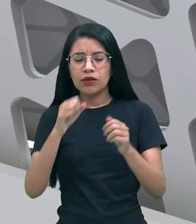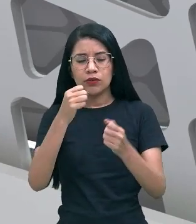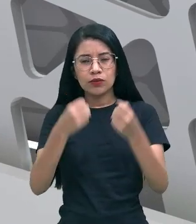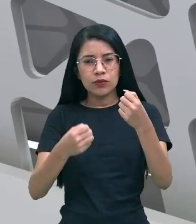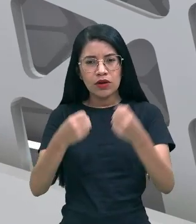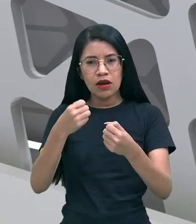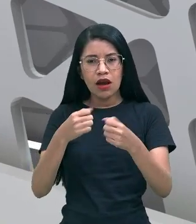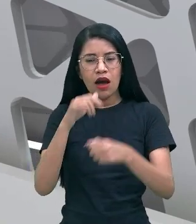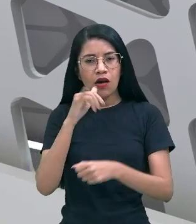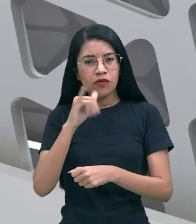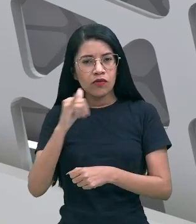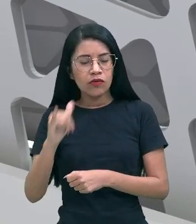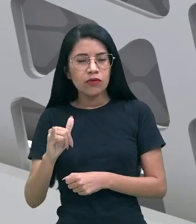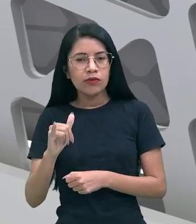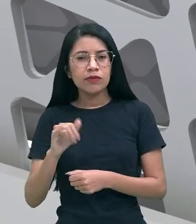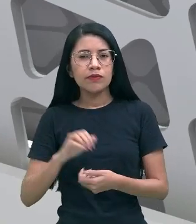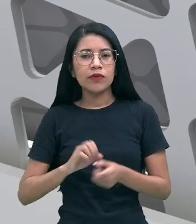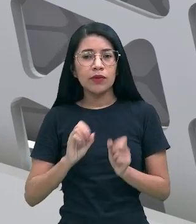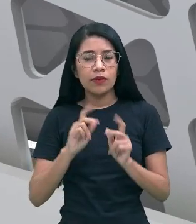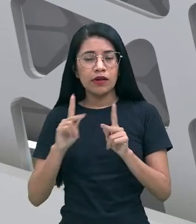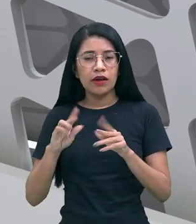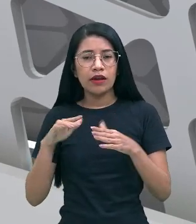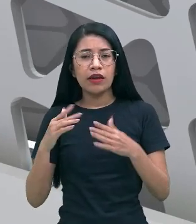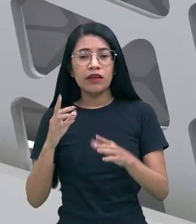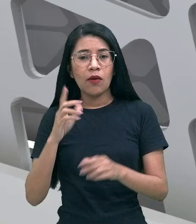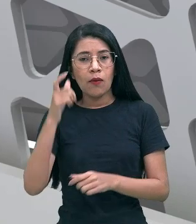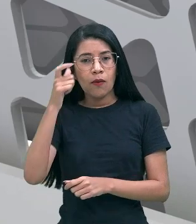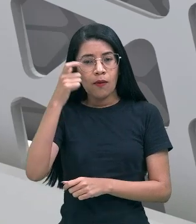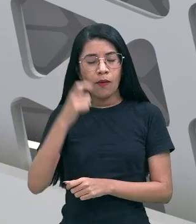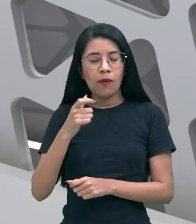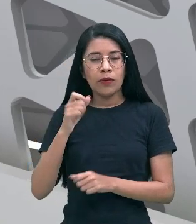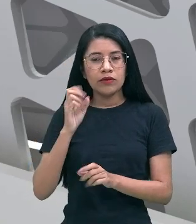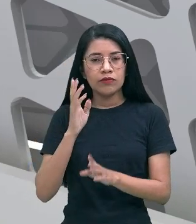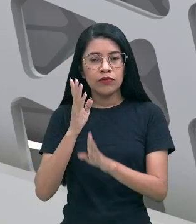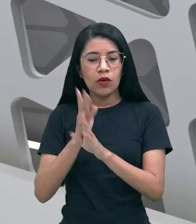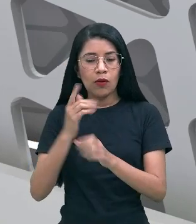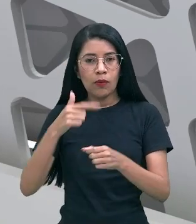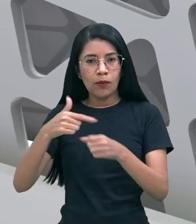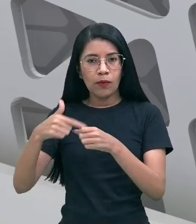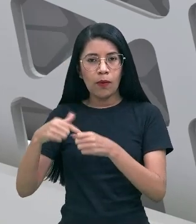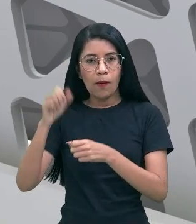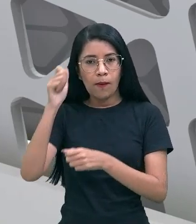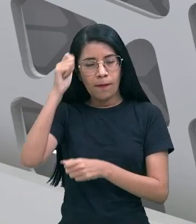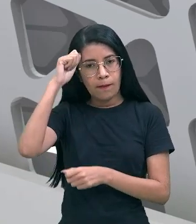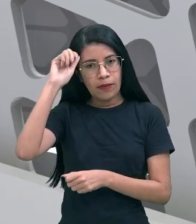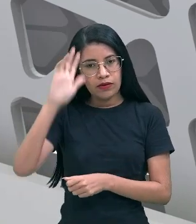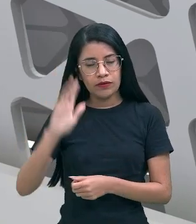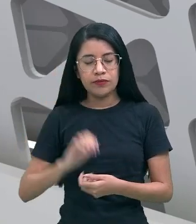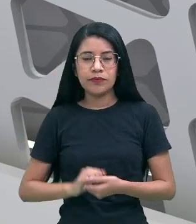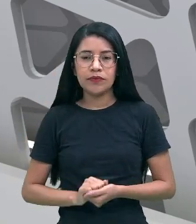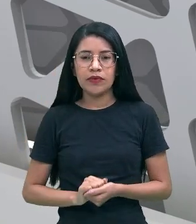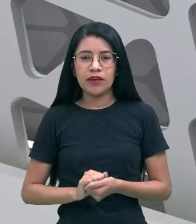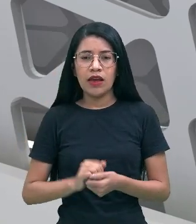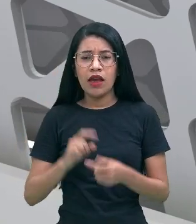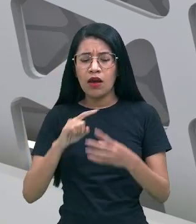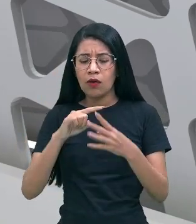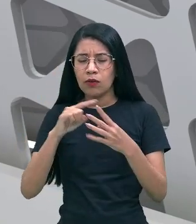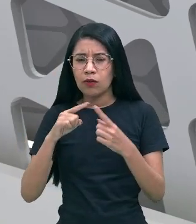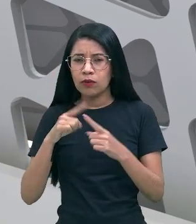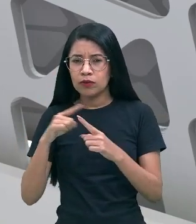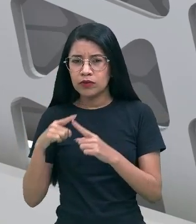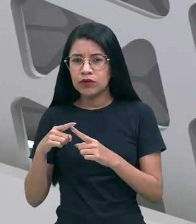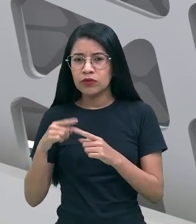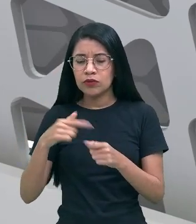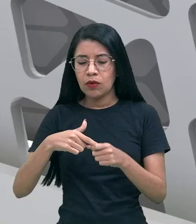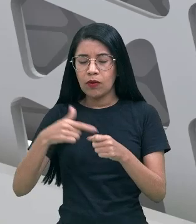em energia elétrica, beleza? E o homem descobriu então ali o petróleo, ok? O petróleo é um dos tipos de combustíveis fósseis,